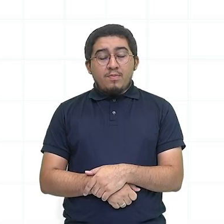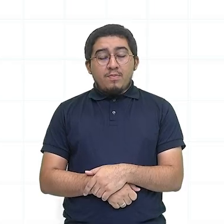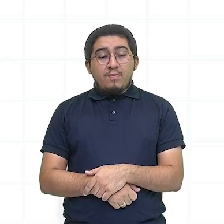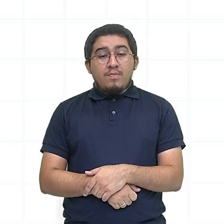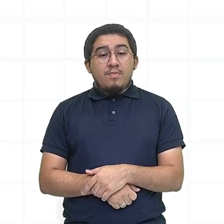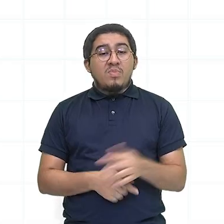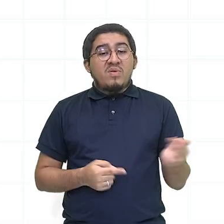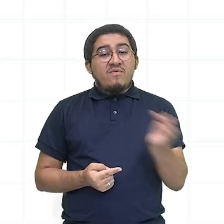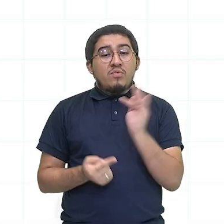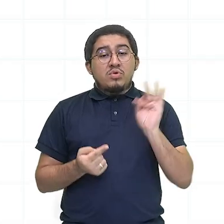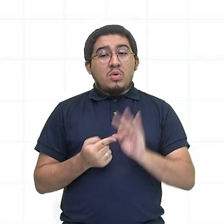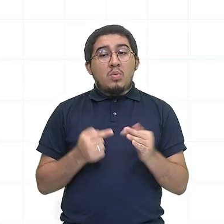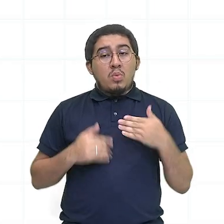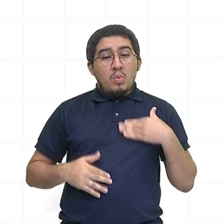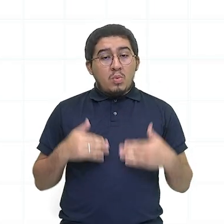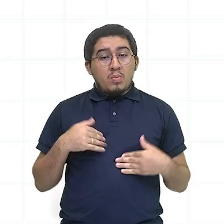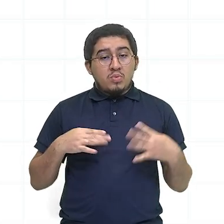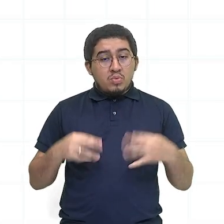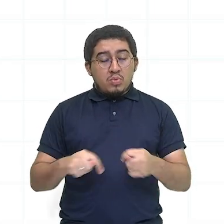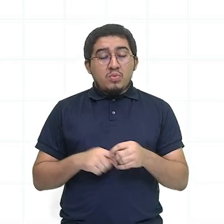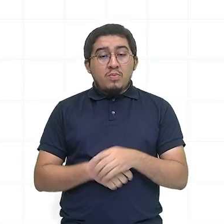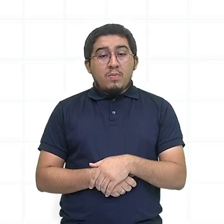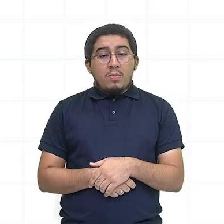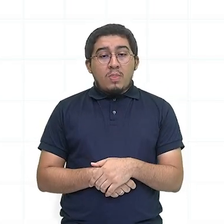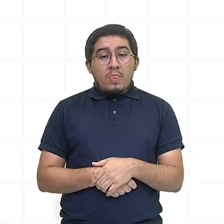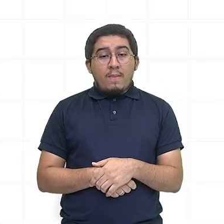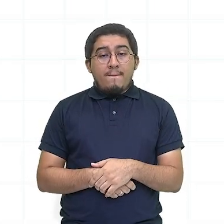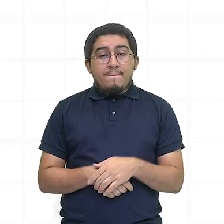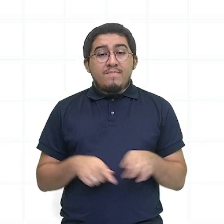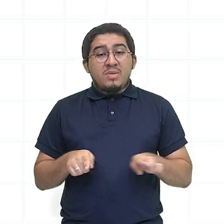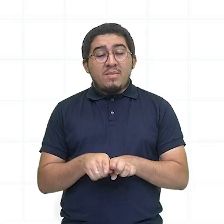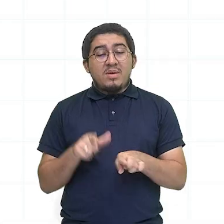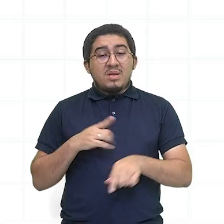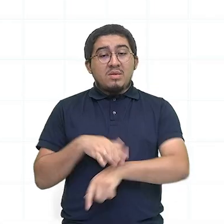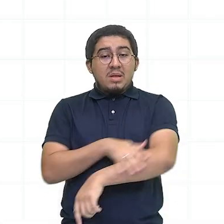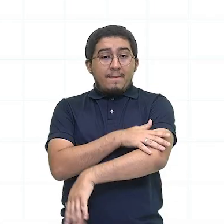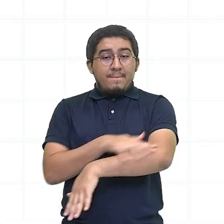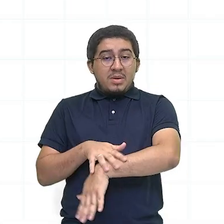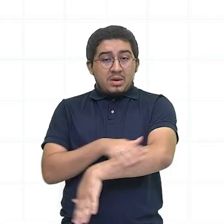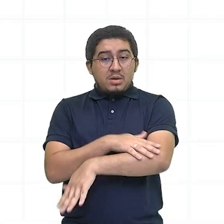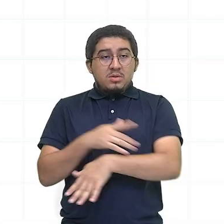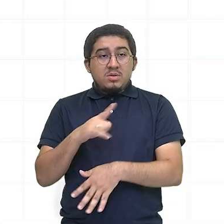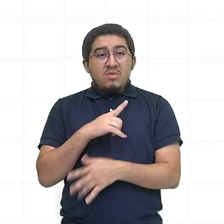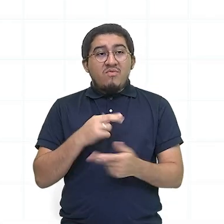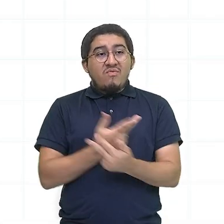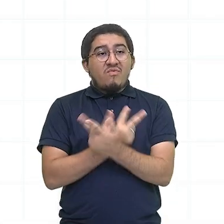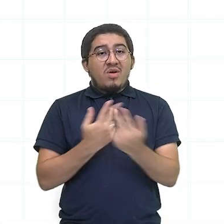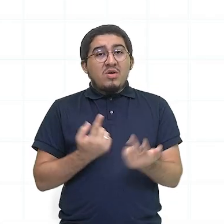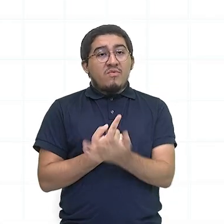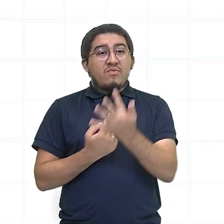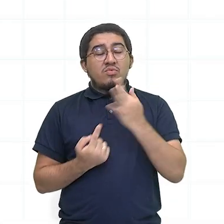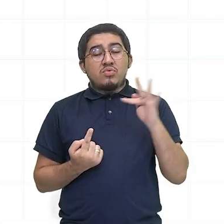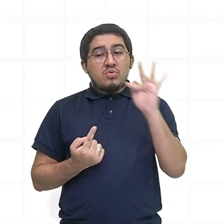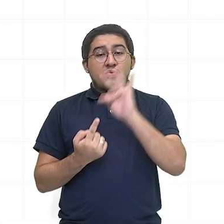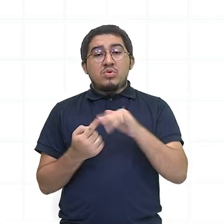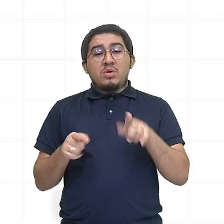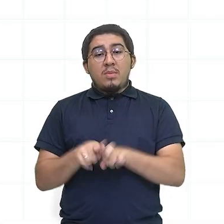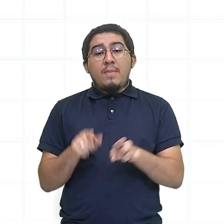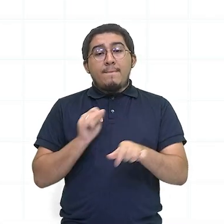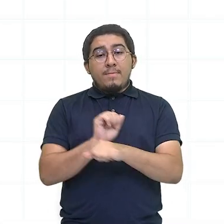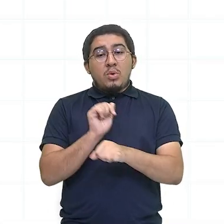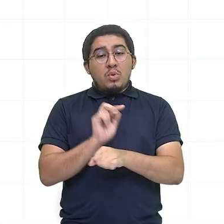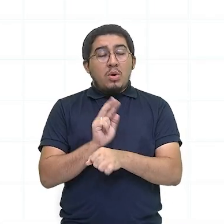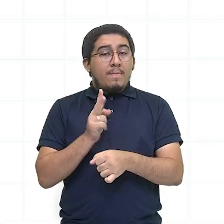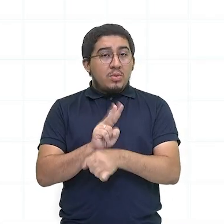coordenar todo aquele organismo. Tem o tecido epitelial, que aí ele apresenta várias funções, que incluem proteção contra